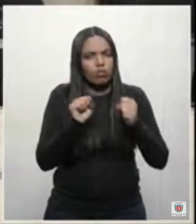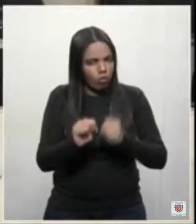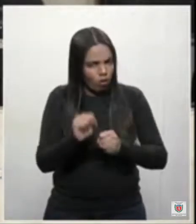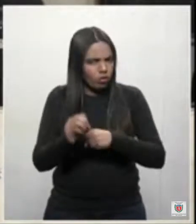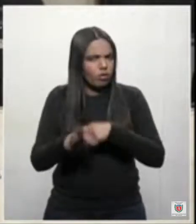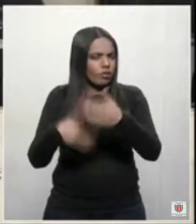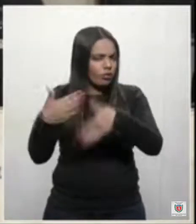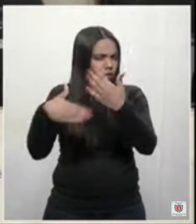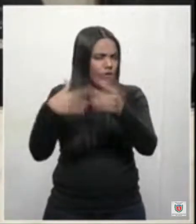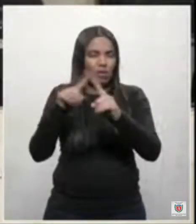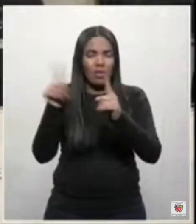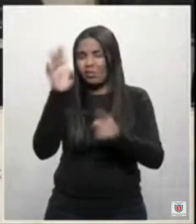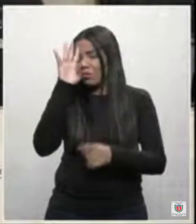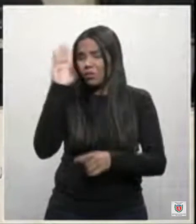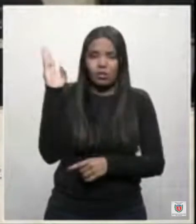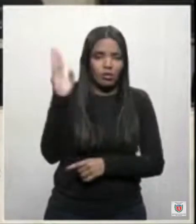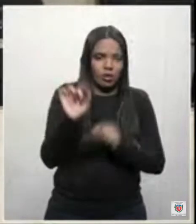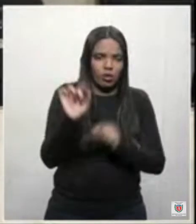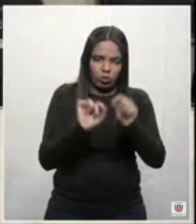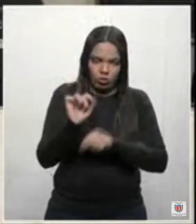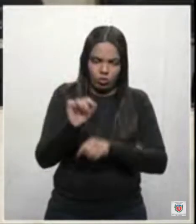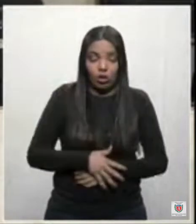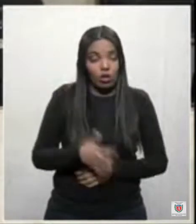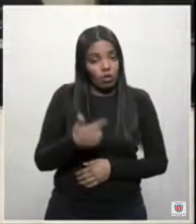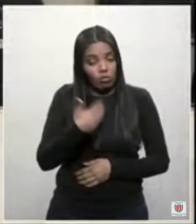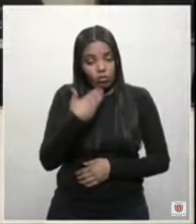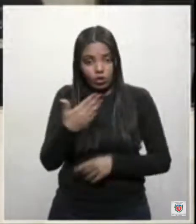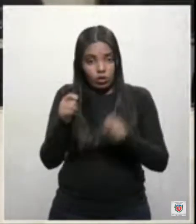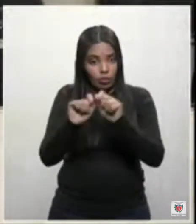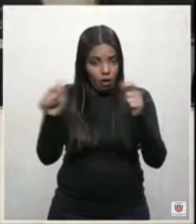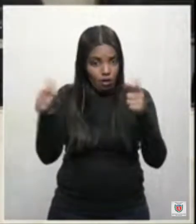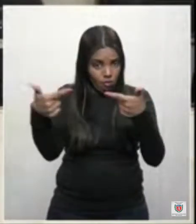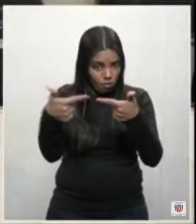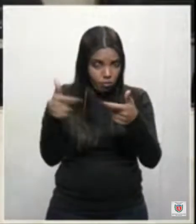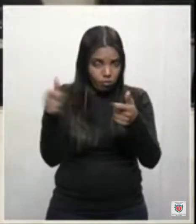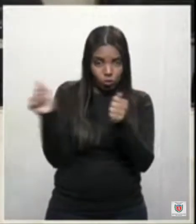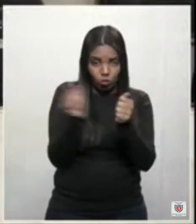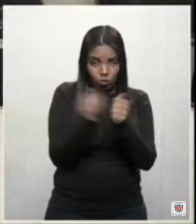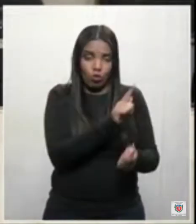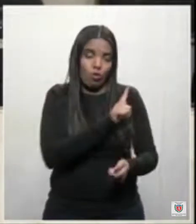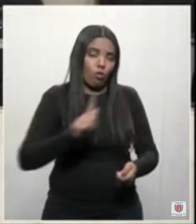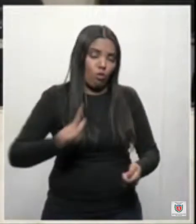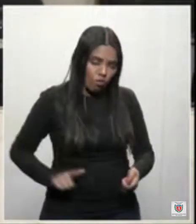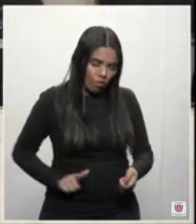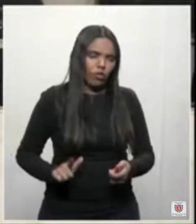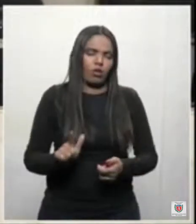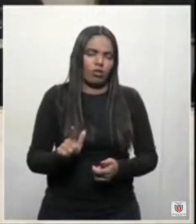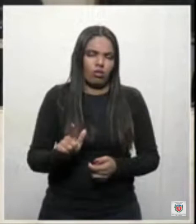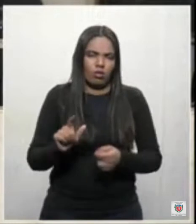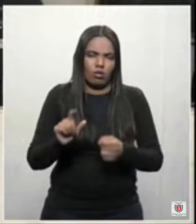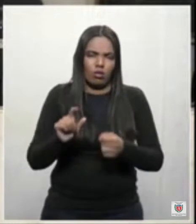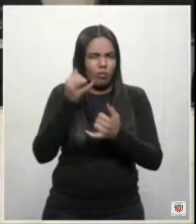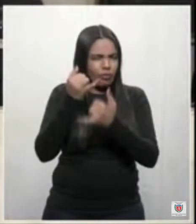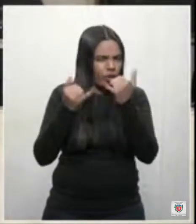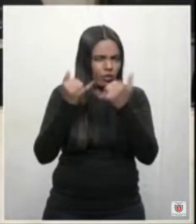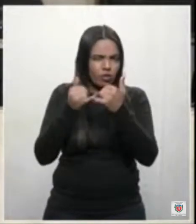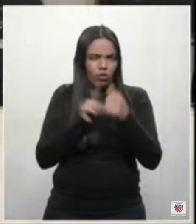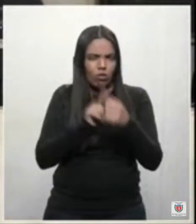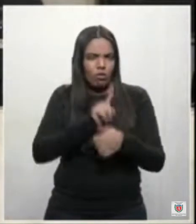mas principalmente o seguinte, aí eu peço para a Alep que trabalhe junto com o governo do Estado, muito à semelhança da Câmara